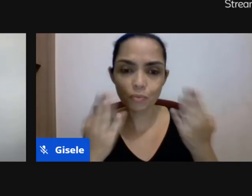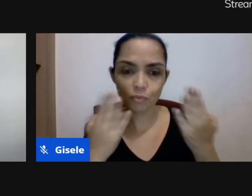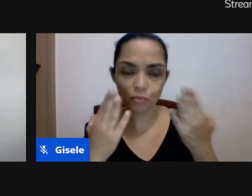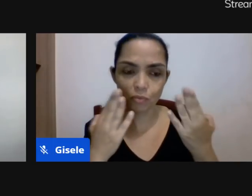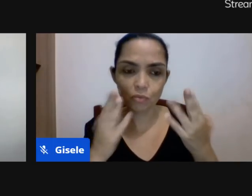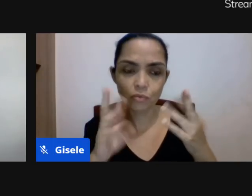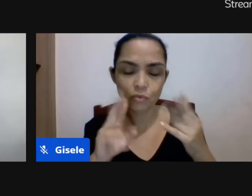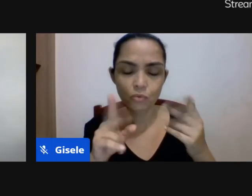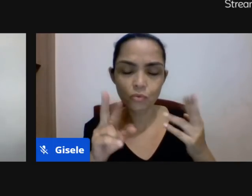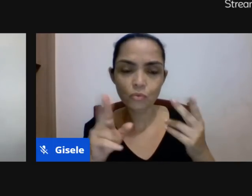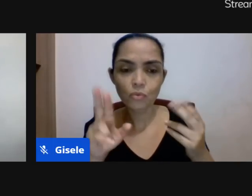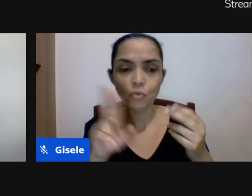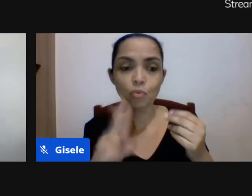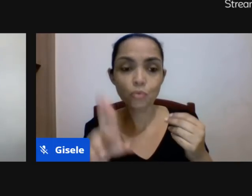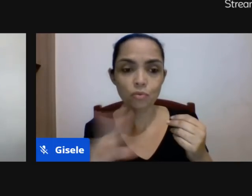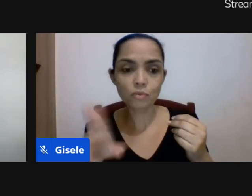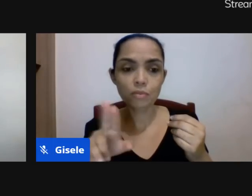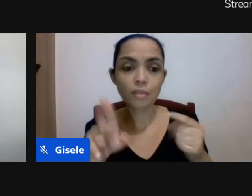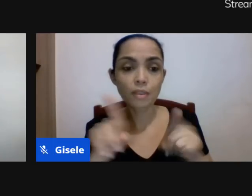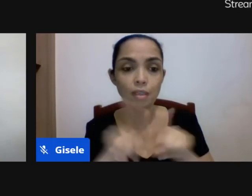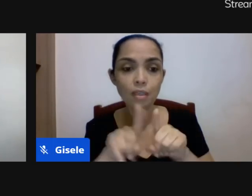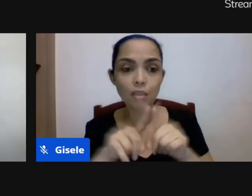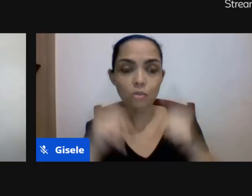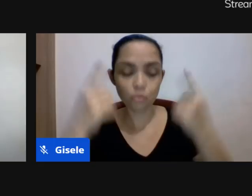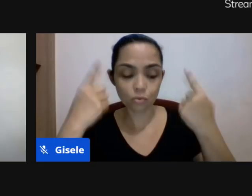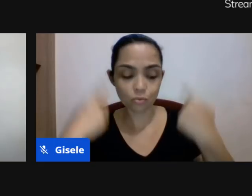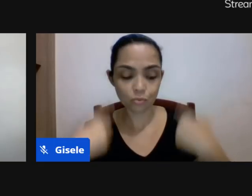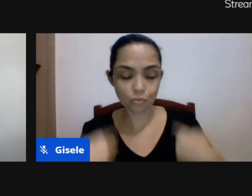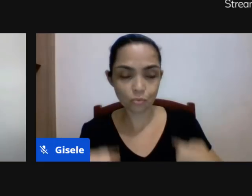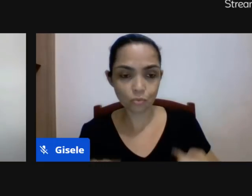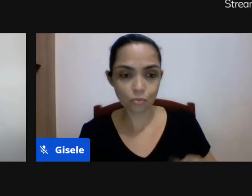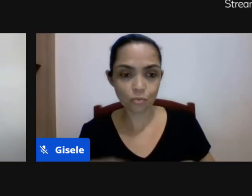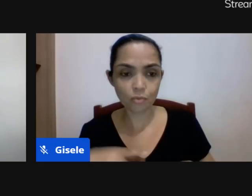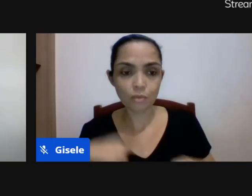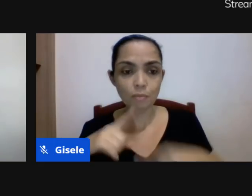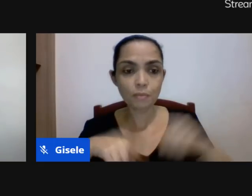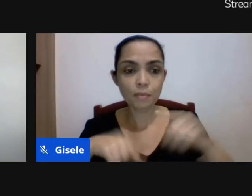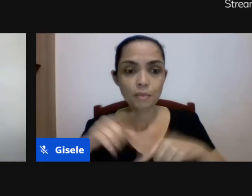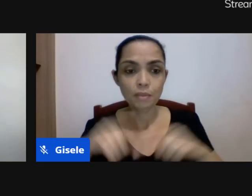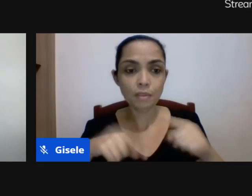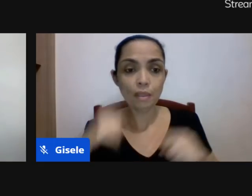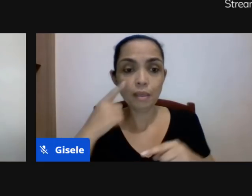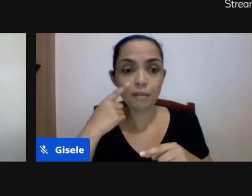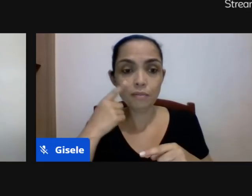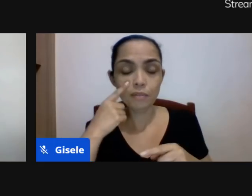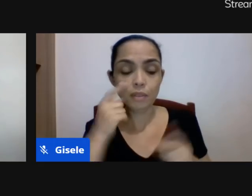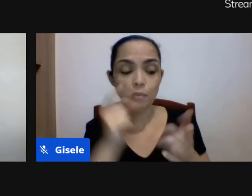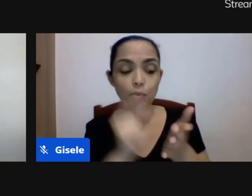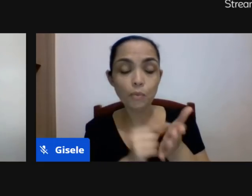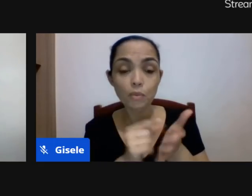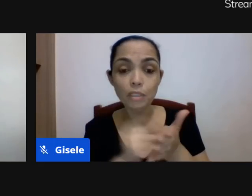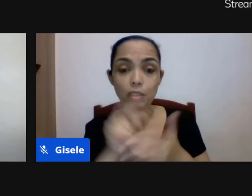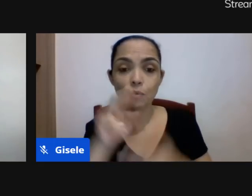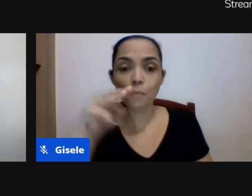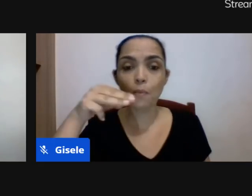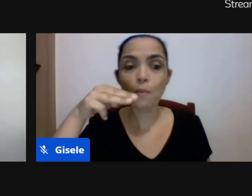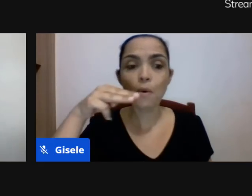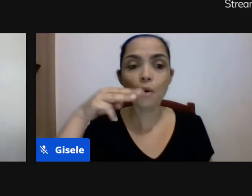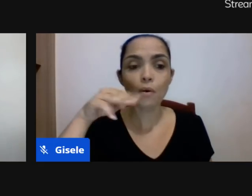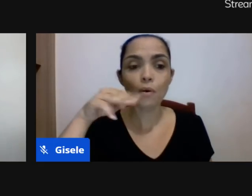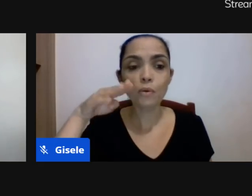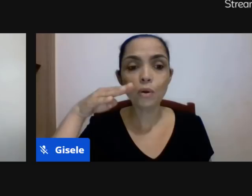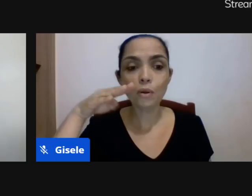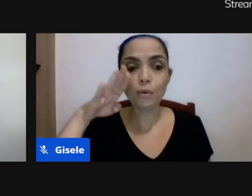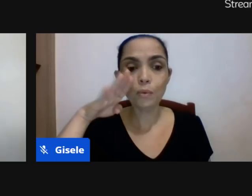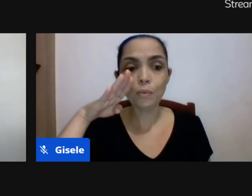de aferir temperatura tanto corporal quanto de objetos, e tem que prestar atenção se está no modo corpo, né, que